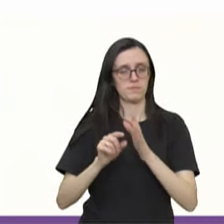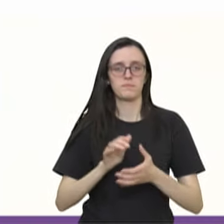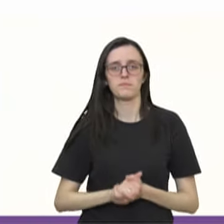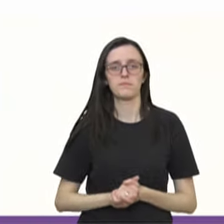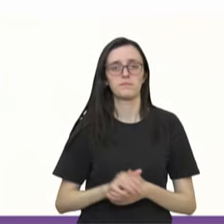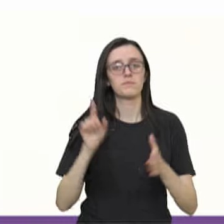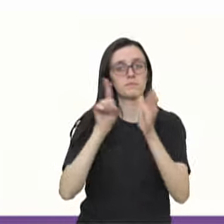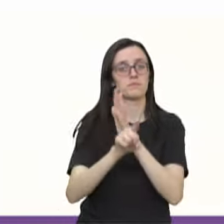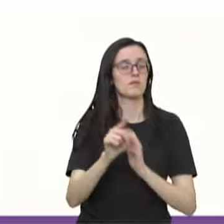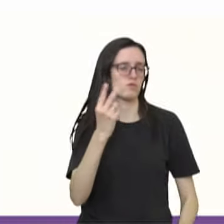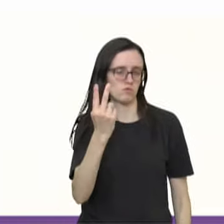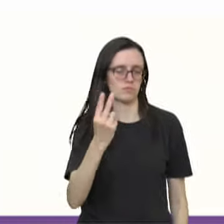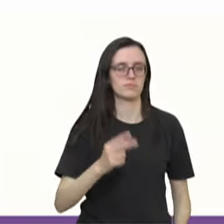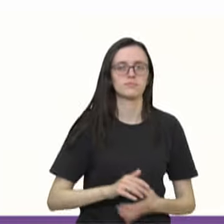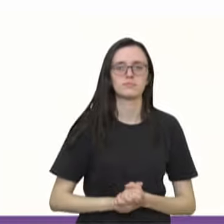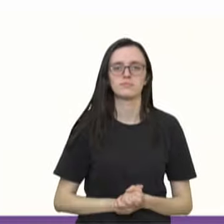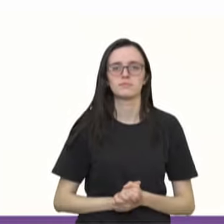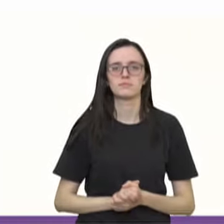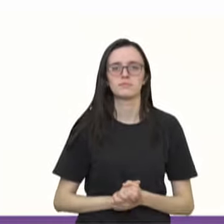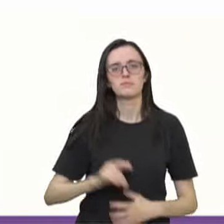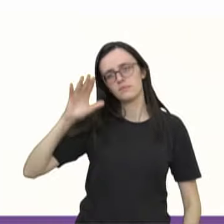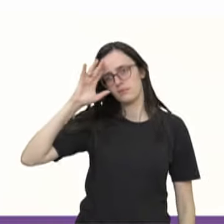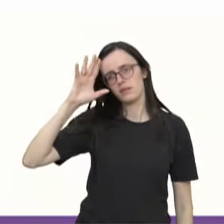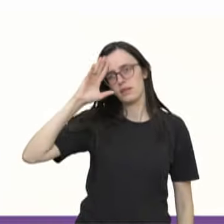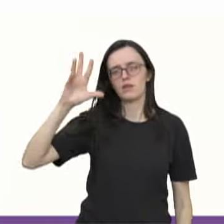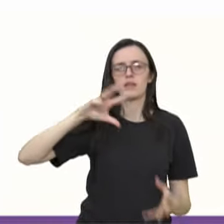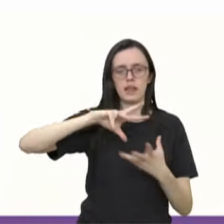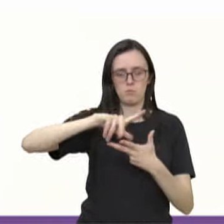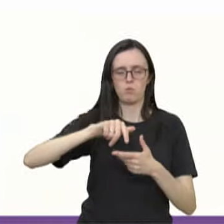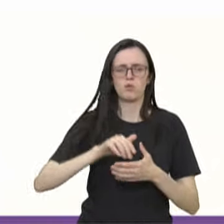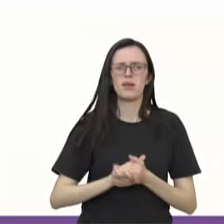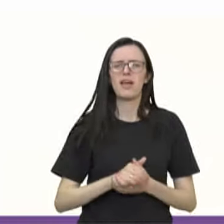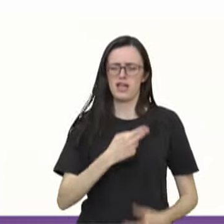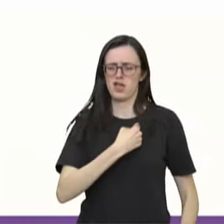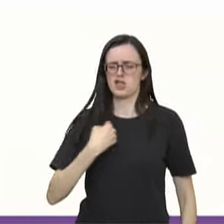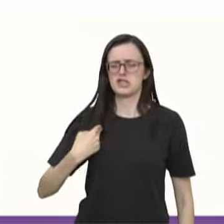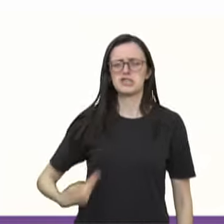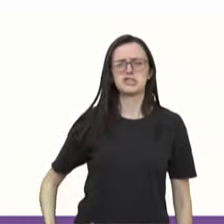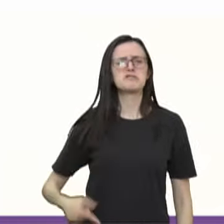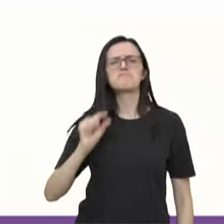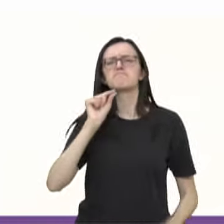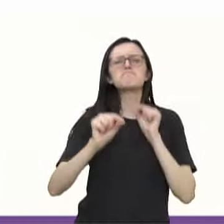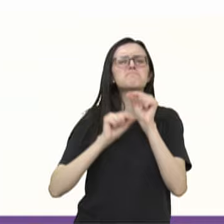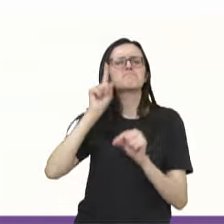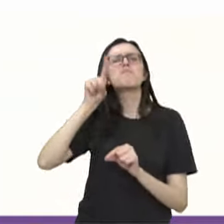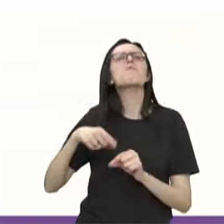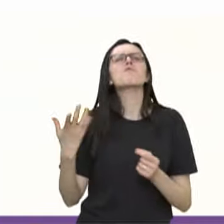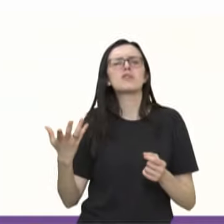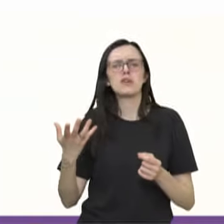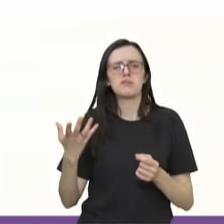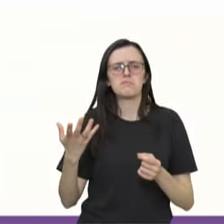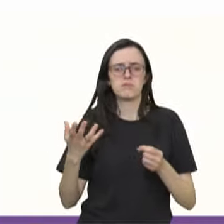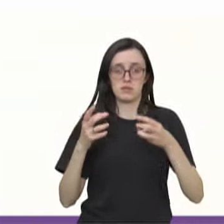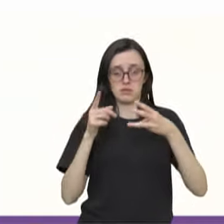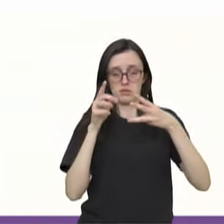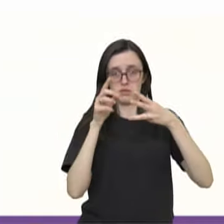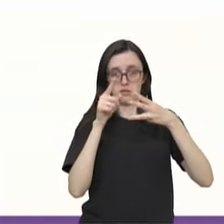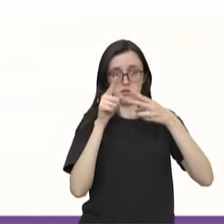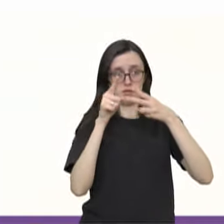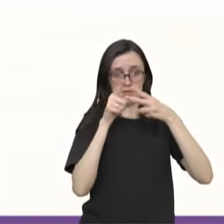Quiz 2. Segundo a teoria do mundo, a China, ela é o quê? Ela é considerada um país, letra A, de